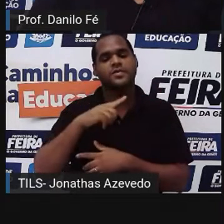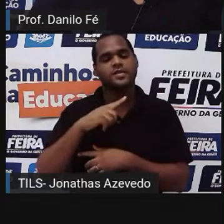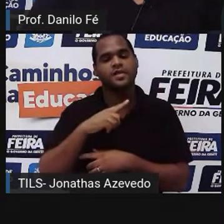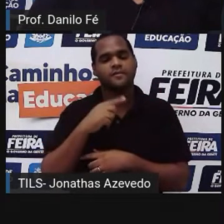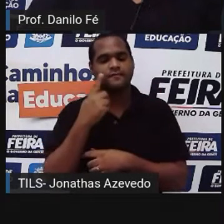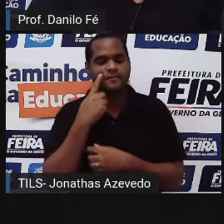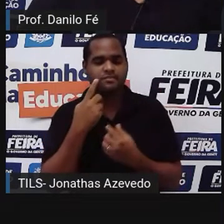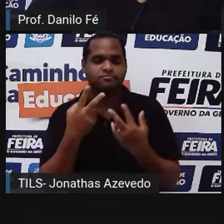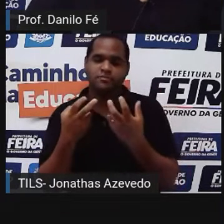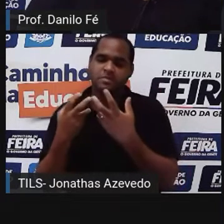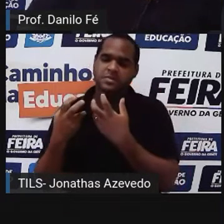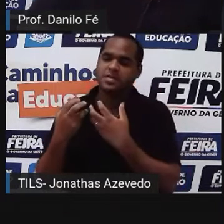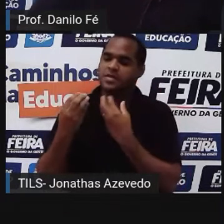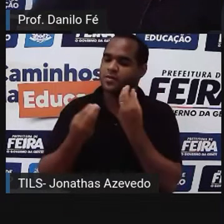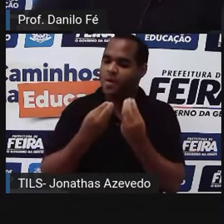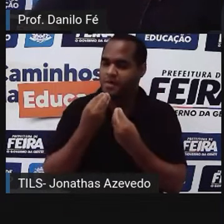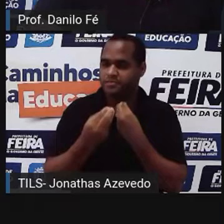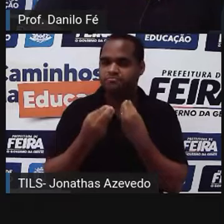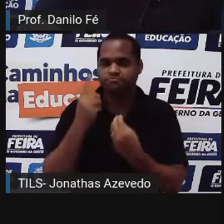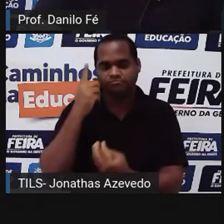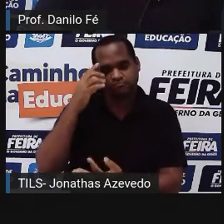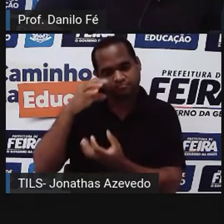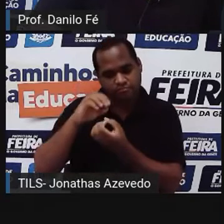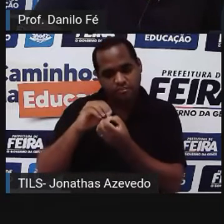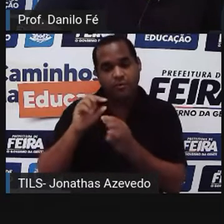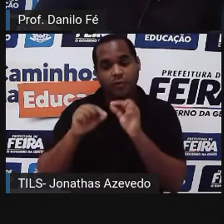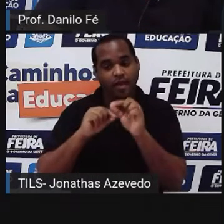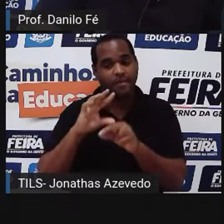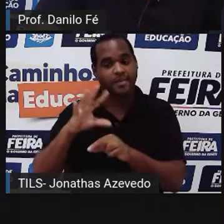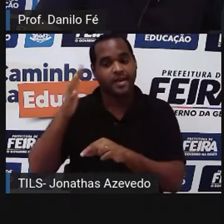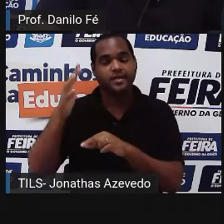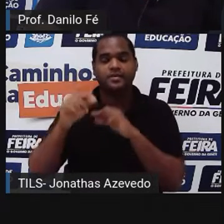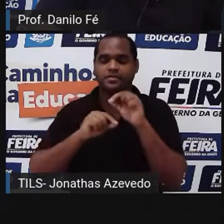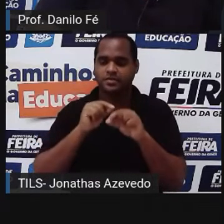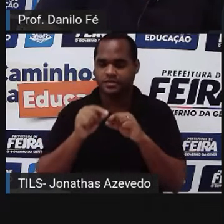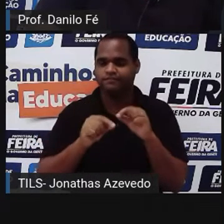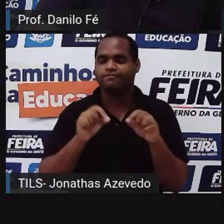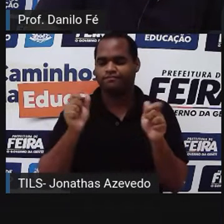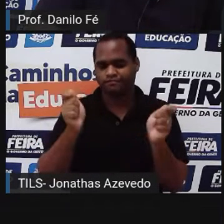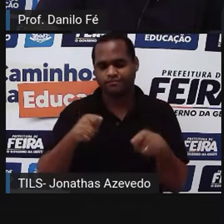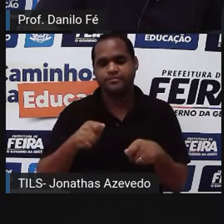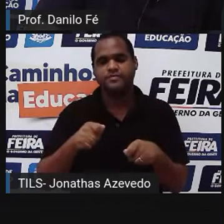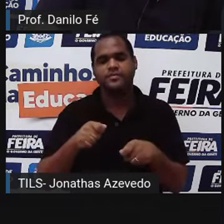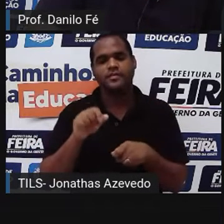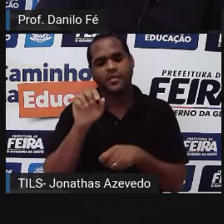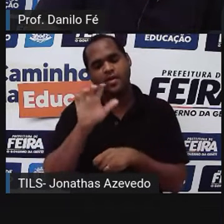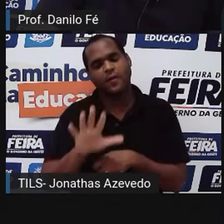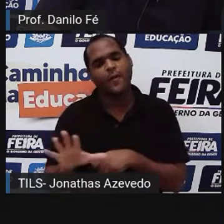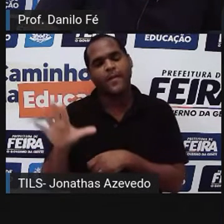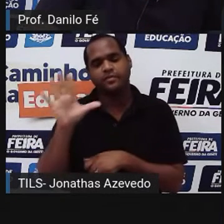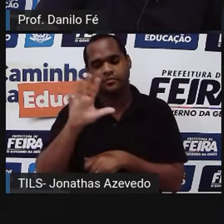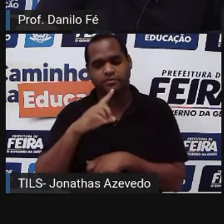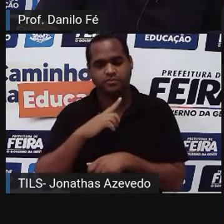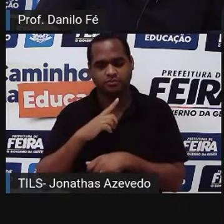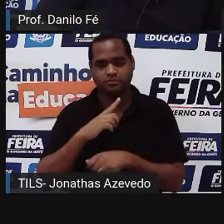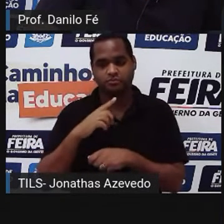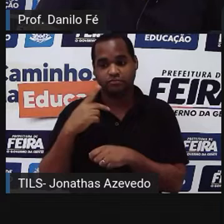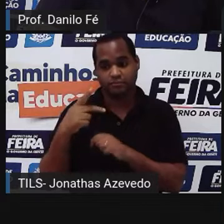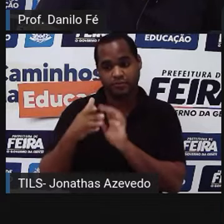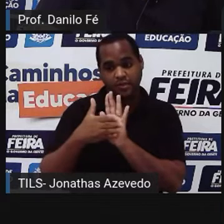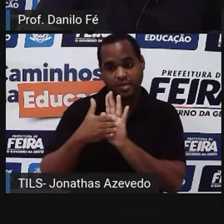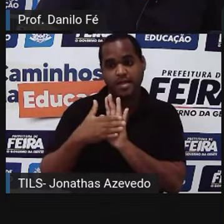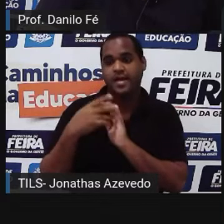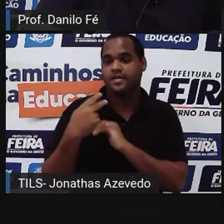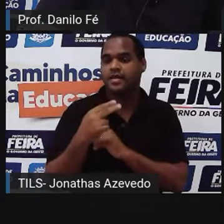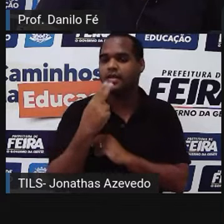vai ter um pouquinho da noção do que estava acontecendo aqui. Sim, A Europa estava nas mãos de Hitler